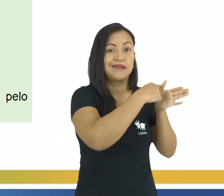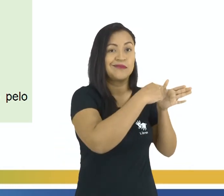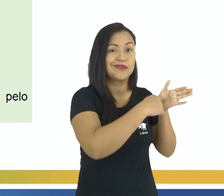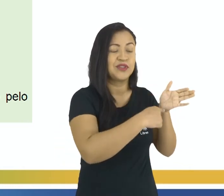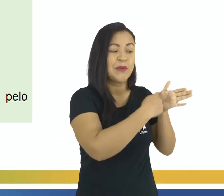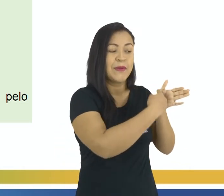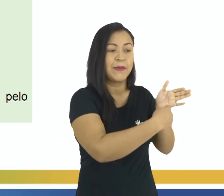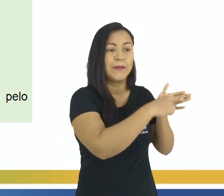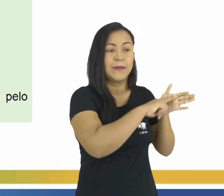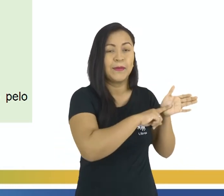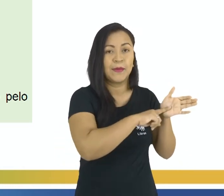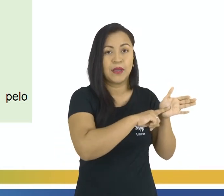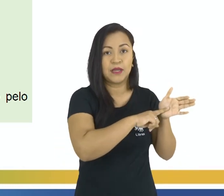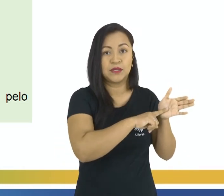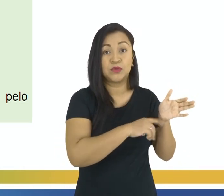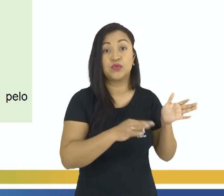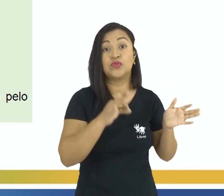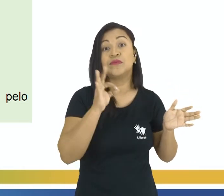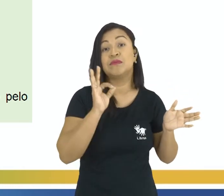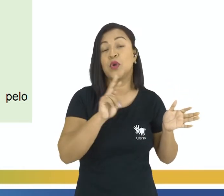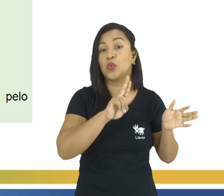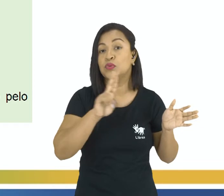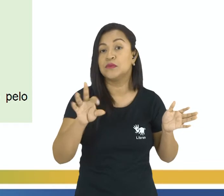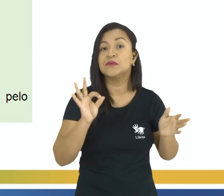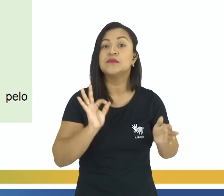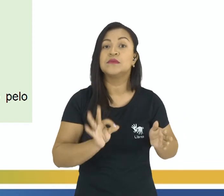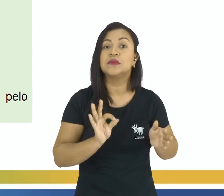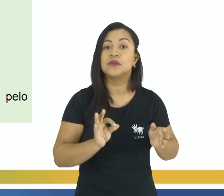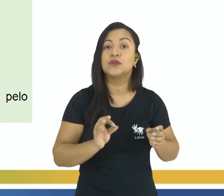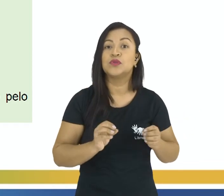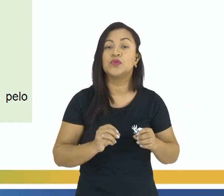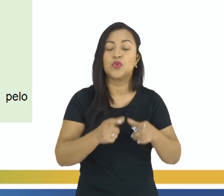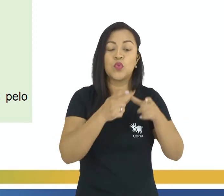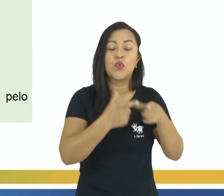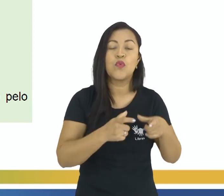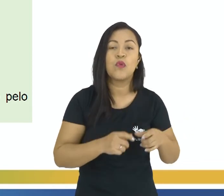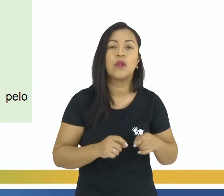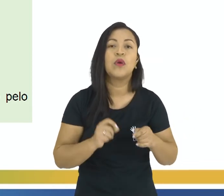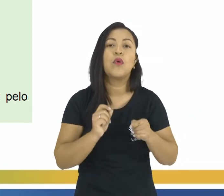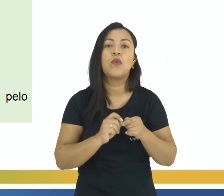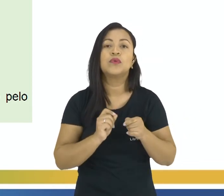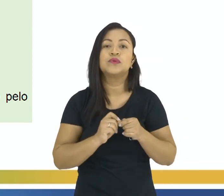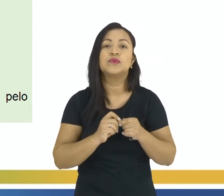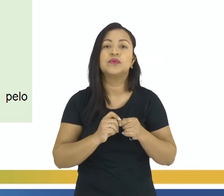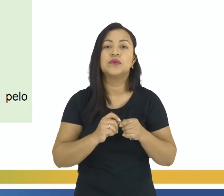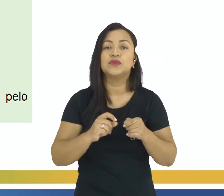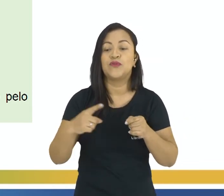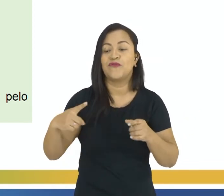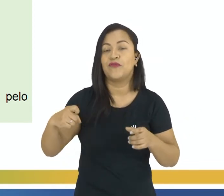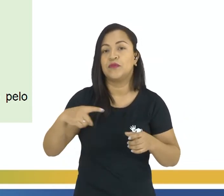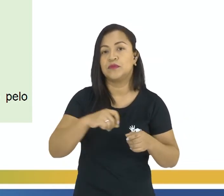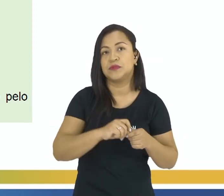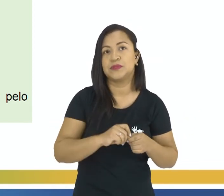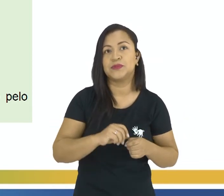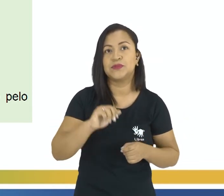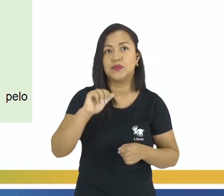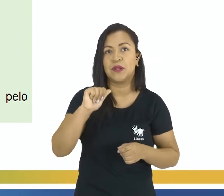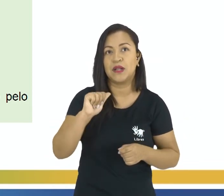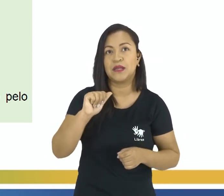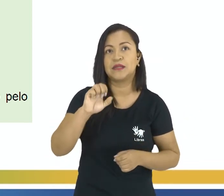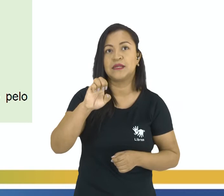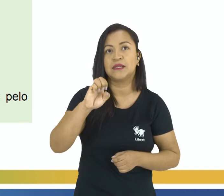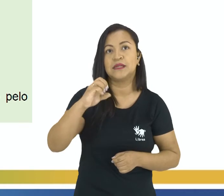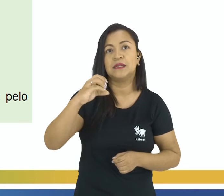marque aquela que indica o nome correto do local onde são produzidos os espermatozoides. Letra A,